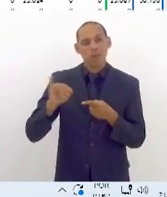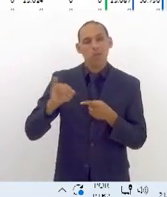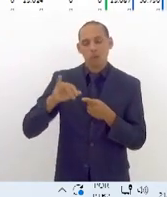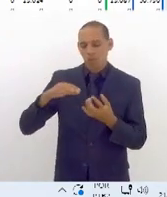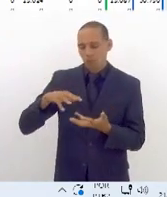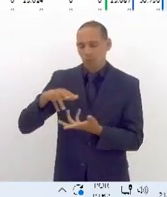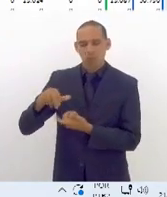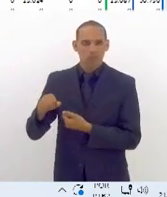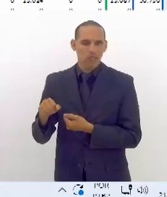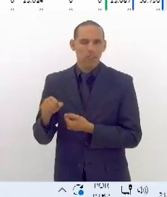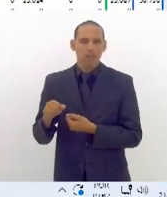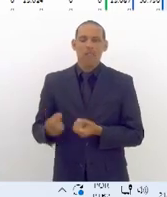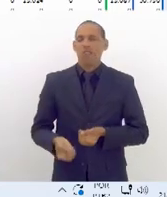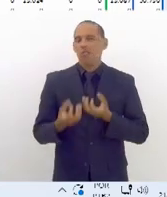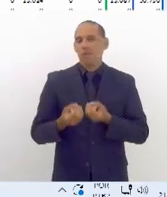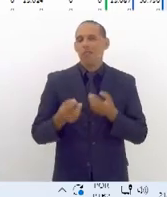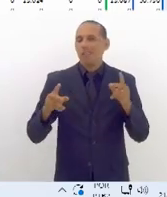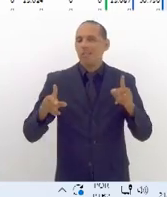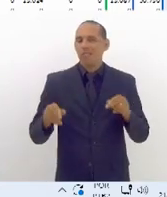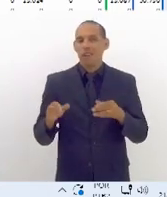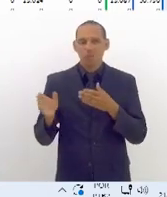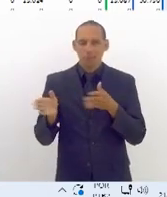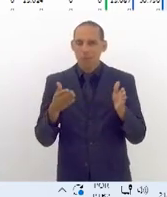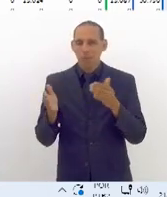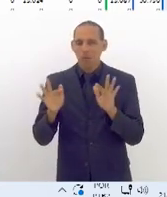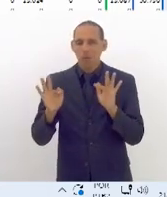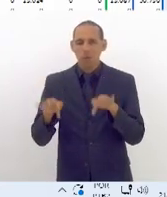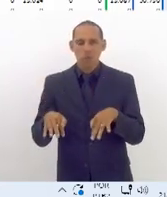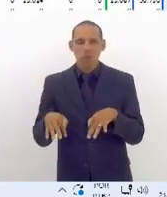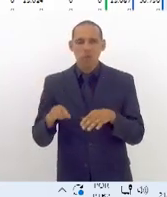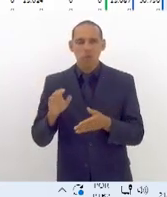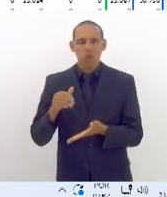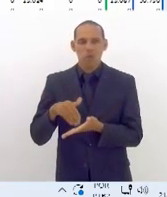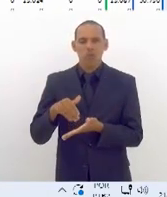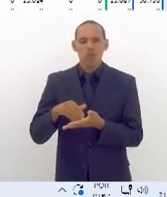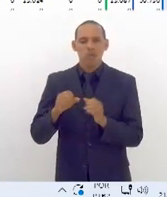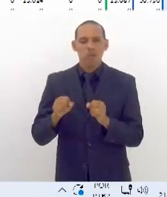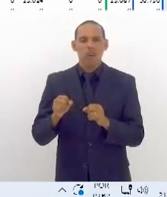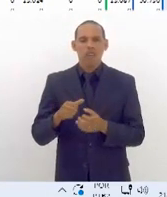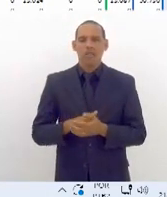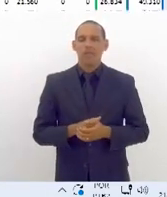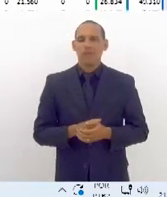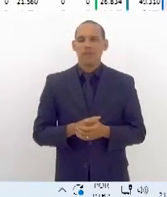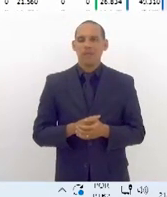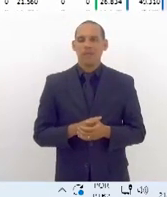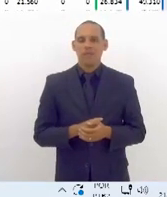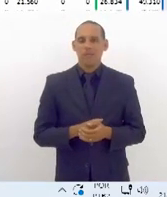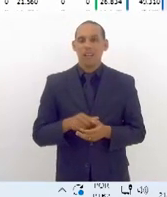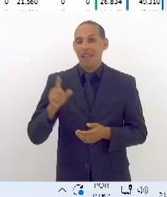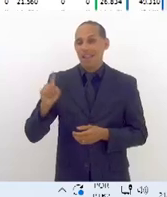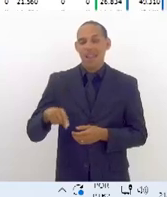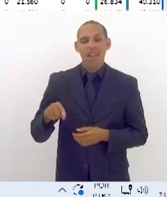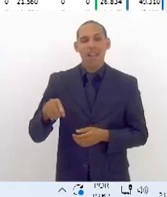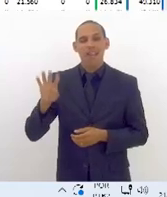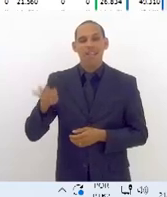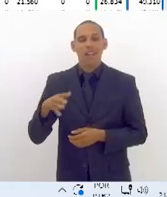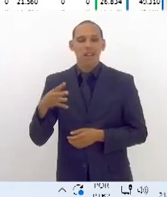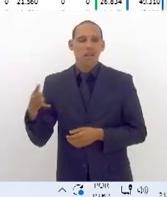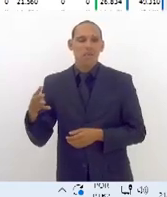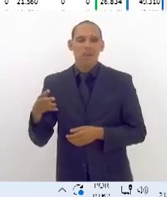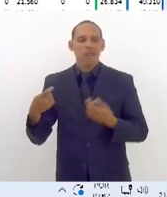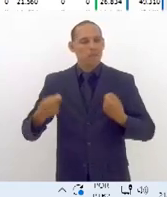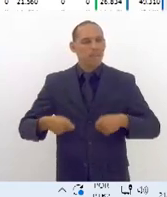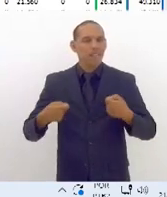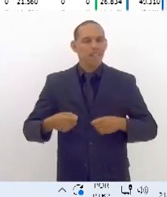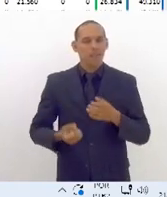mundo com a mesma tipo de informação você pode pular para a última dessa sequência que é a tabela de demanda pela